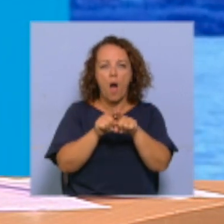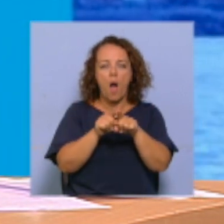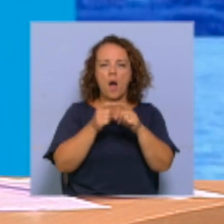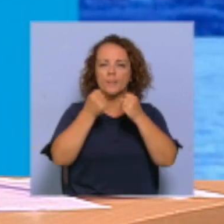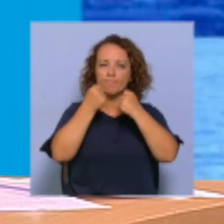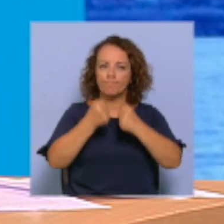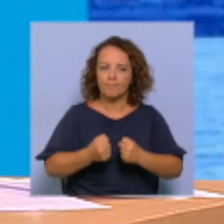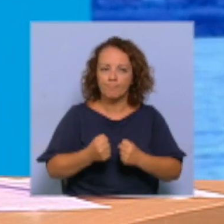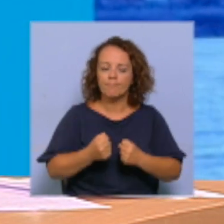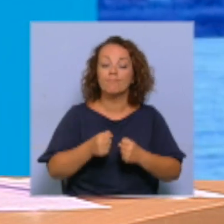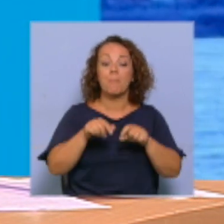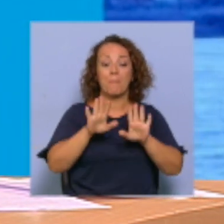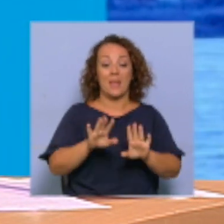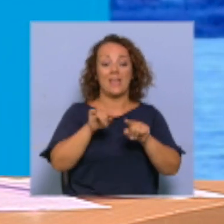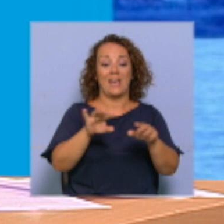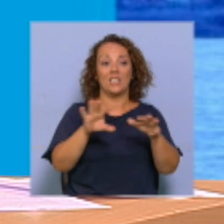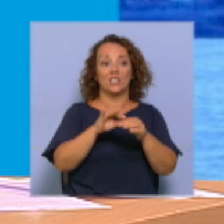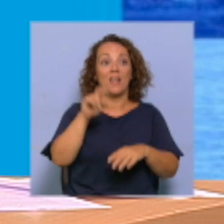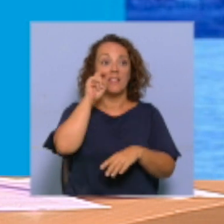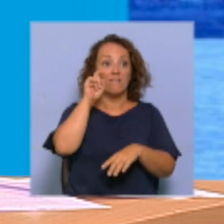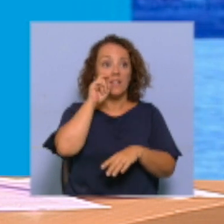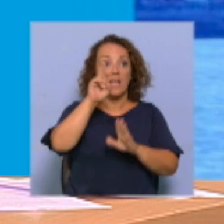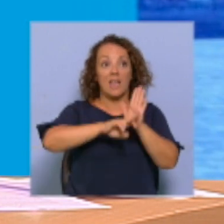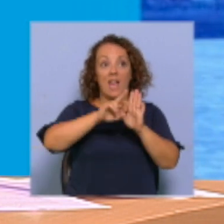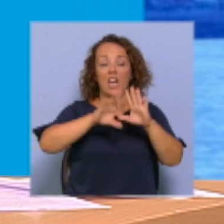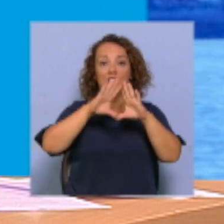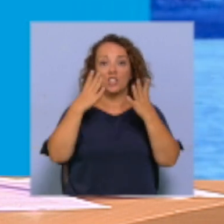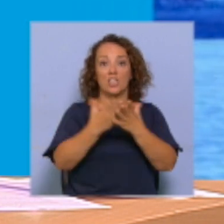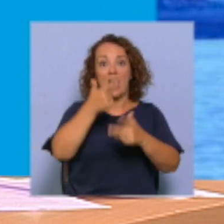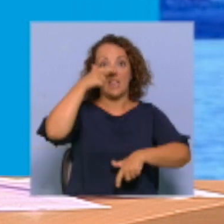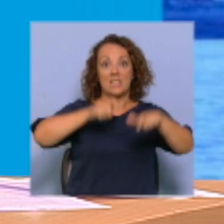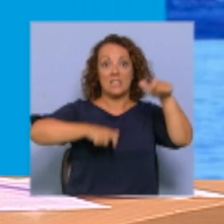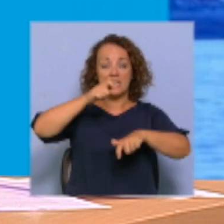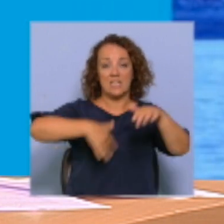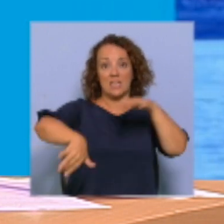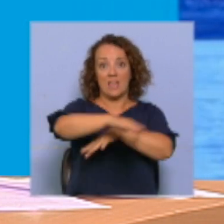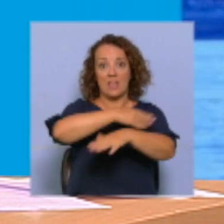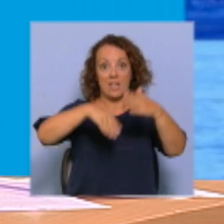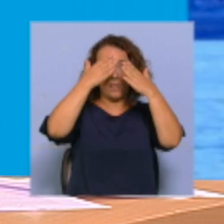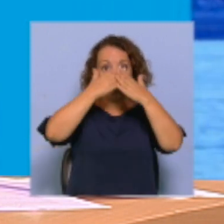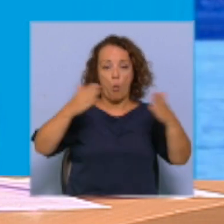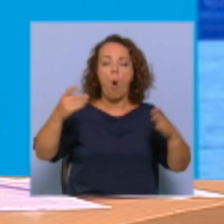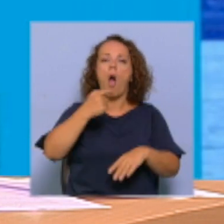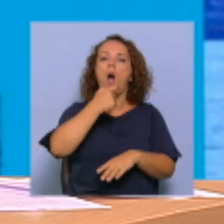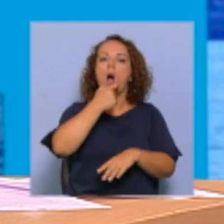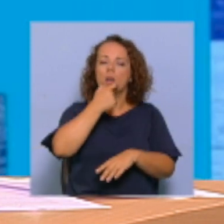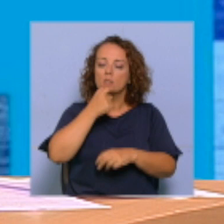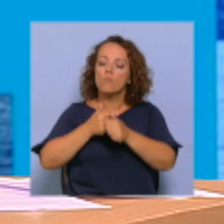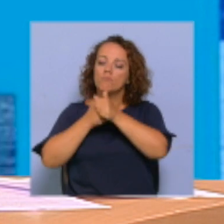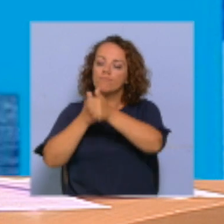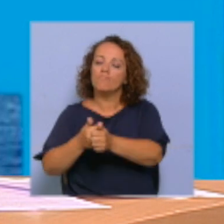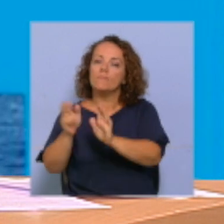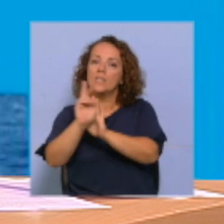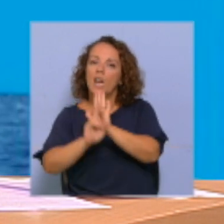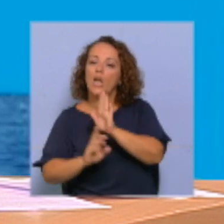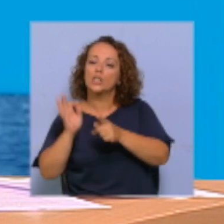unificada, segundo a qual a defesa das regras gerais de cidadania democrática impõe a concordância com doutrinas específicas